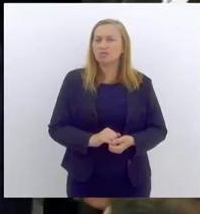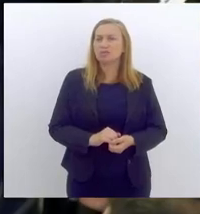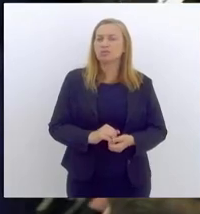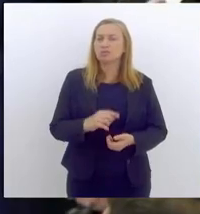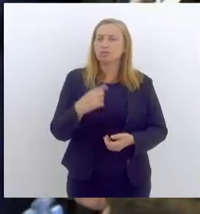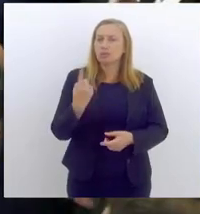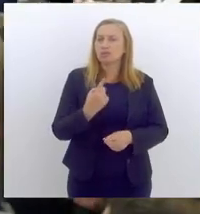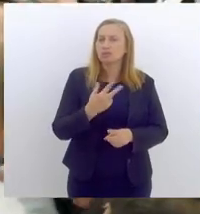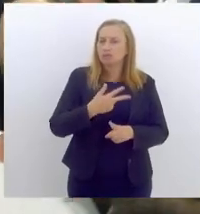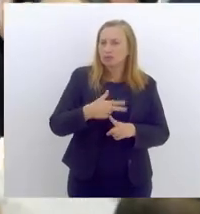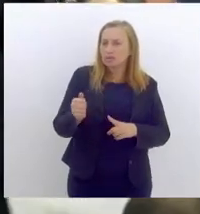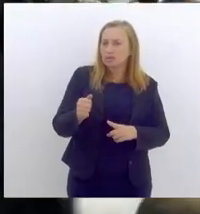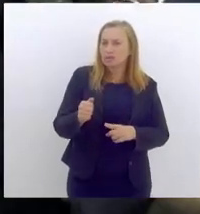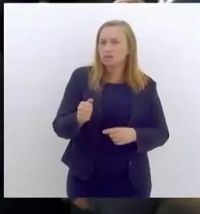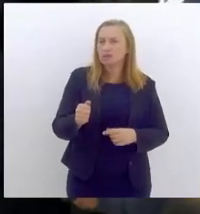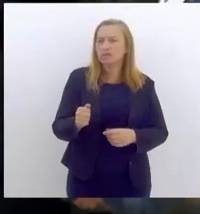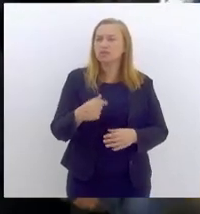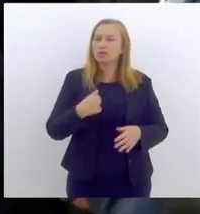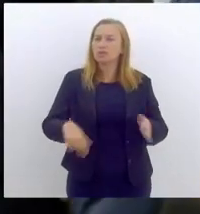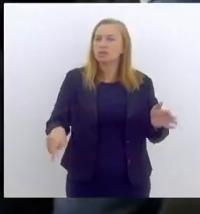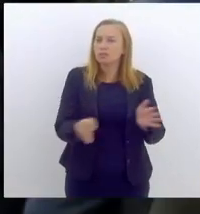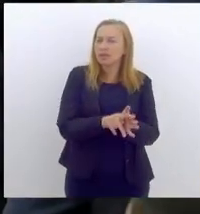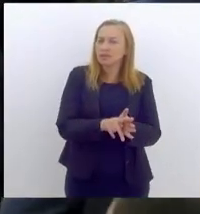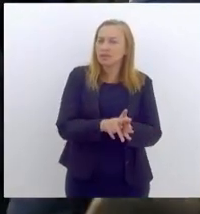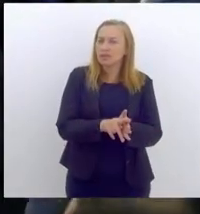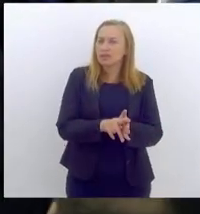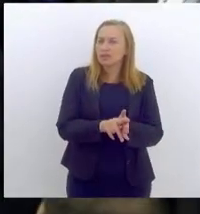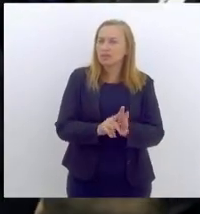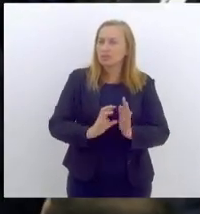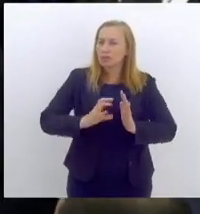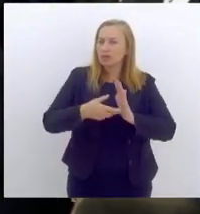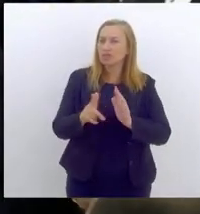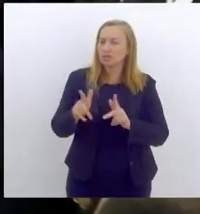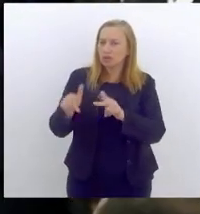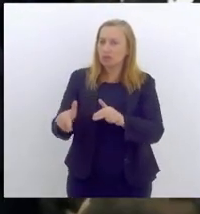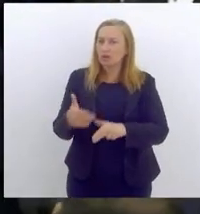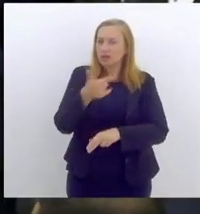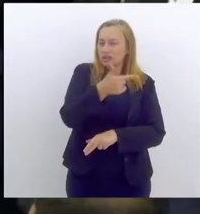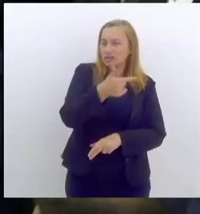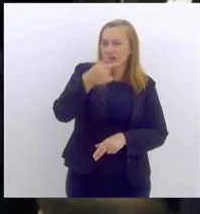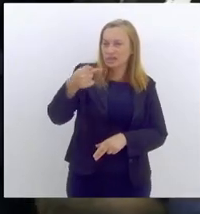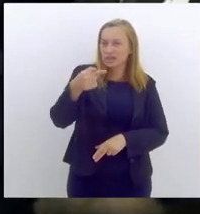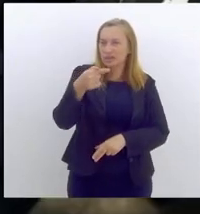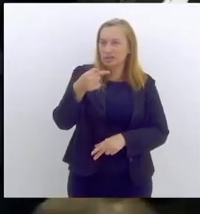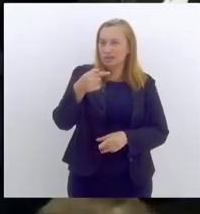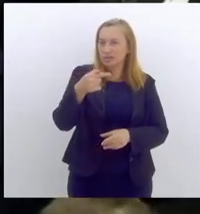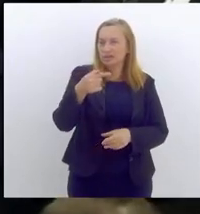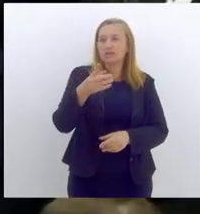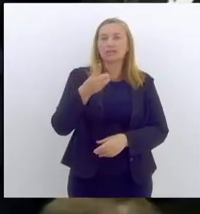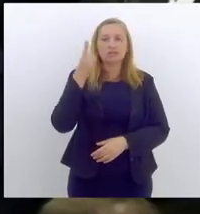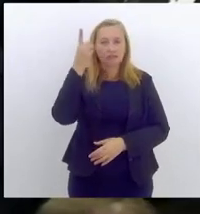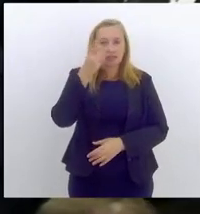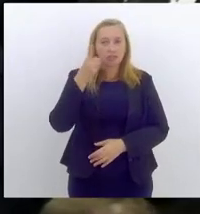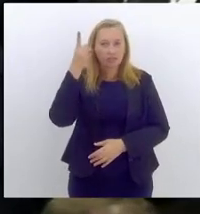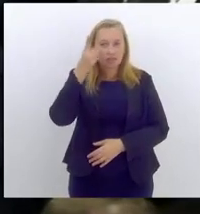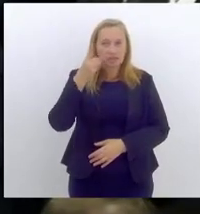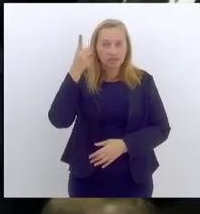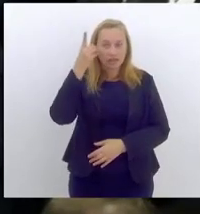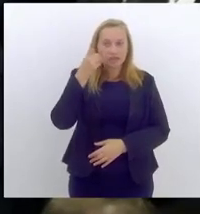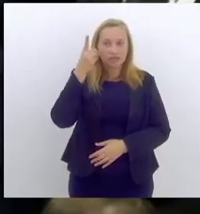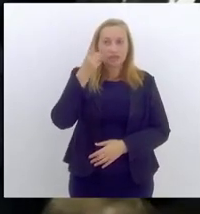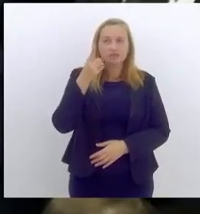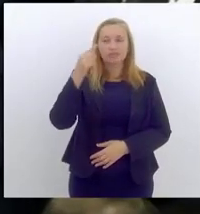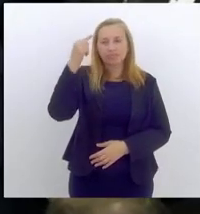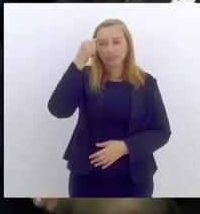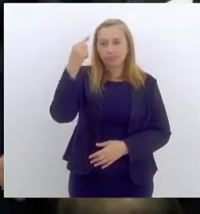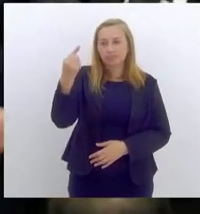essa unidade. Nós fazemos parte do mesmo partido, Rodrigo Bacelar. São 17 parlamentares. 17 parlamentares com ideias e